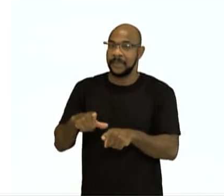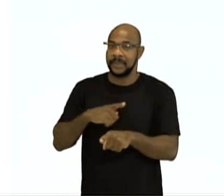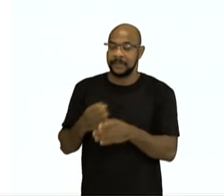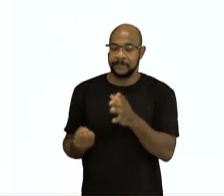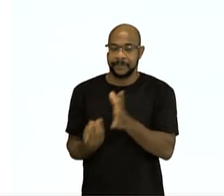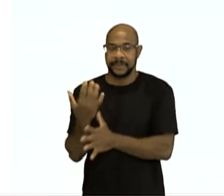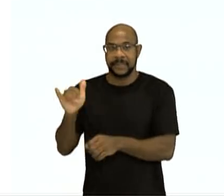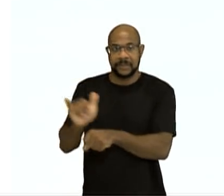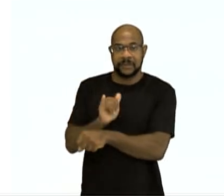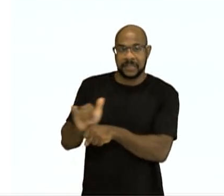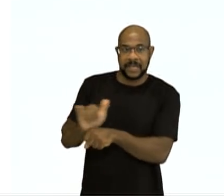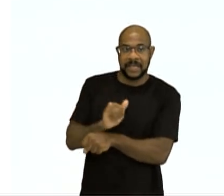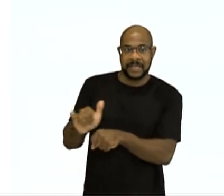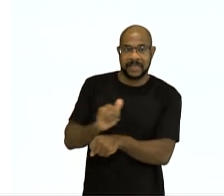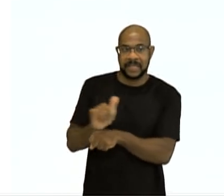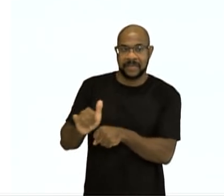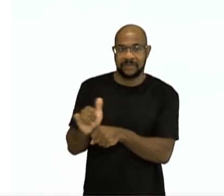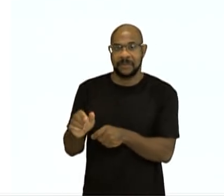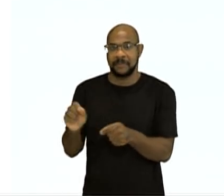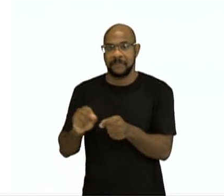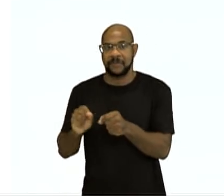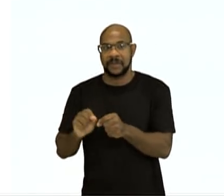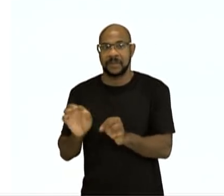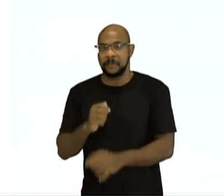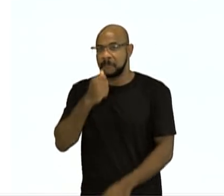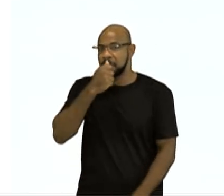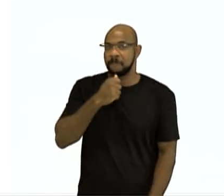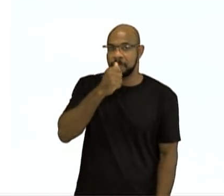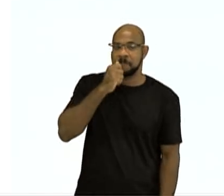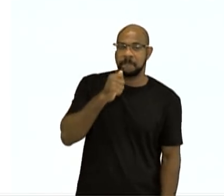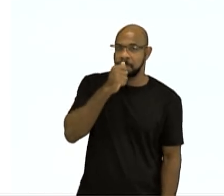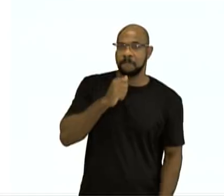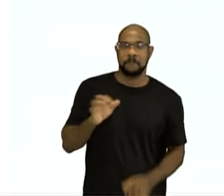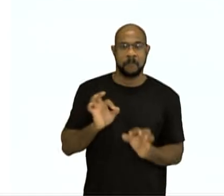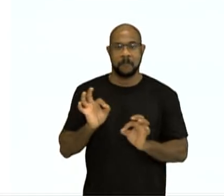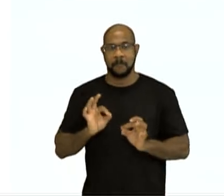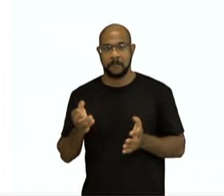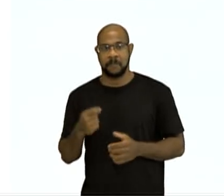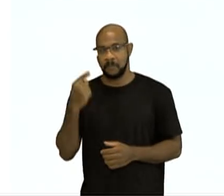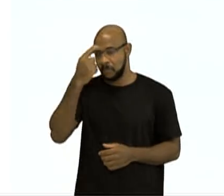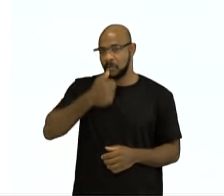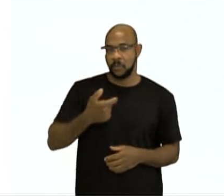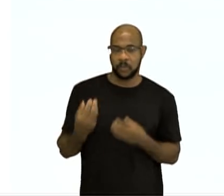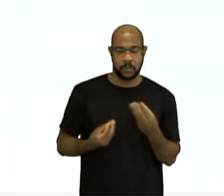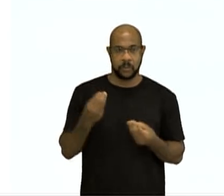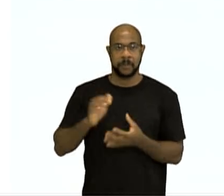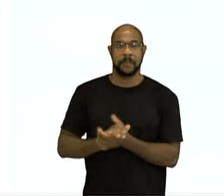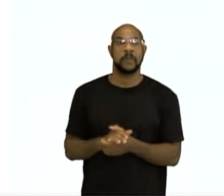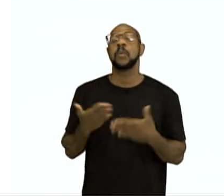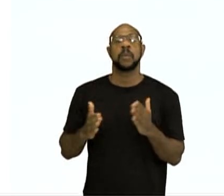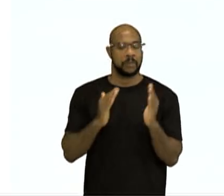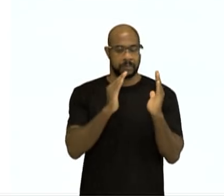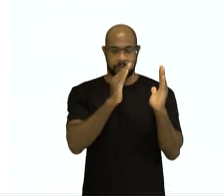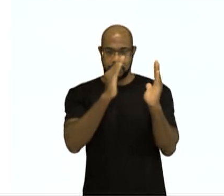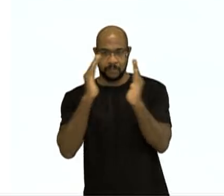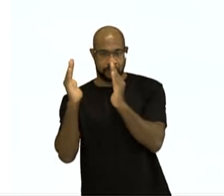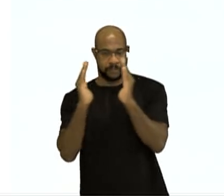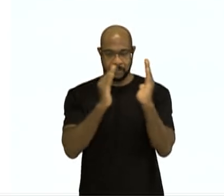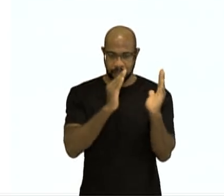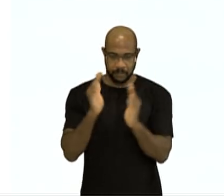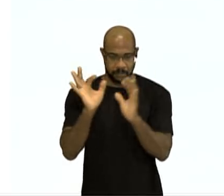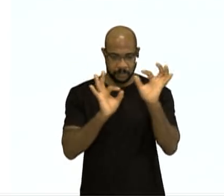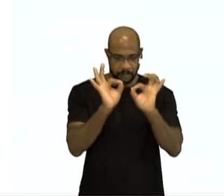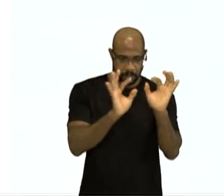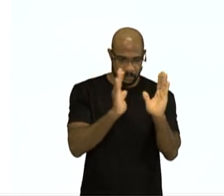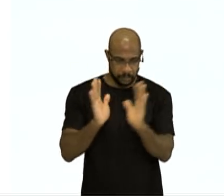durante o Ramadã. Né? Então, os jogadores acharam lá um meio. Como é que ficou esse texto? Qual é a ordem correta? Tenta montar esse